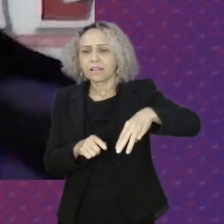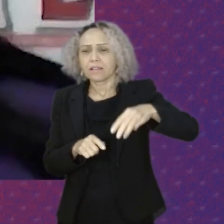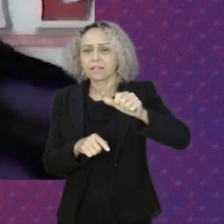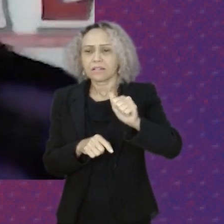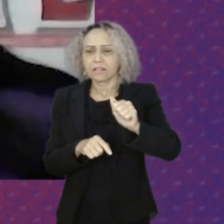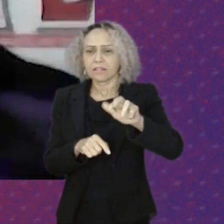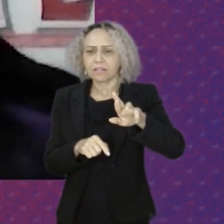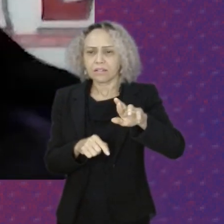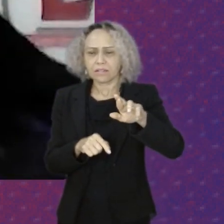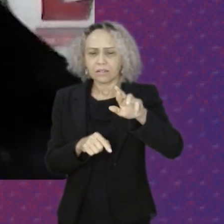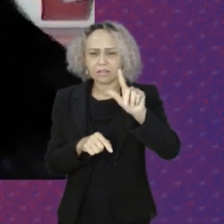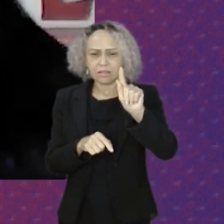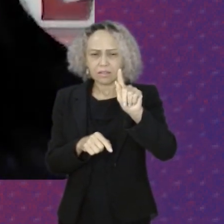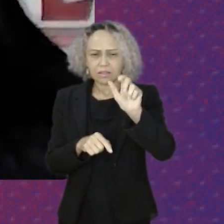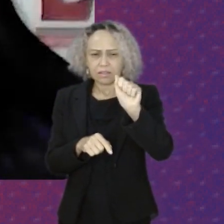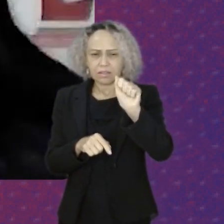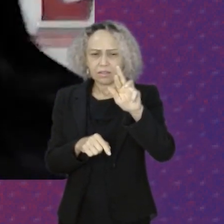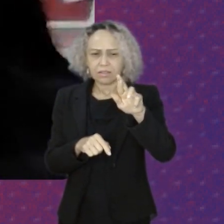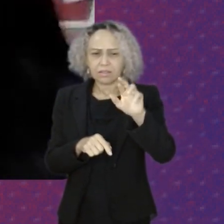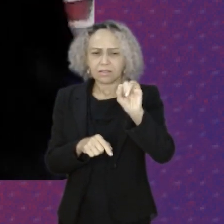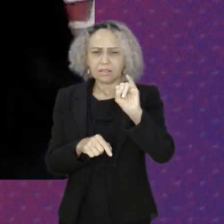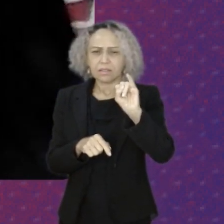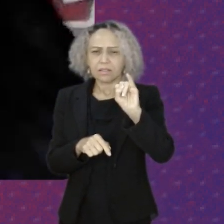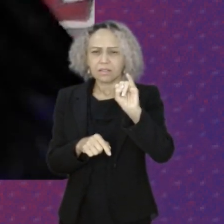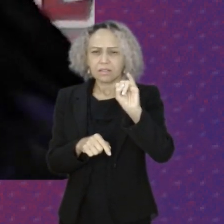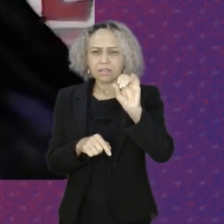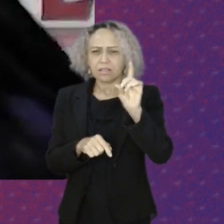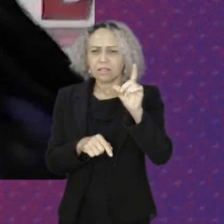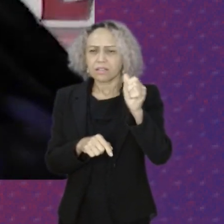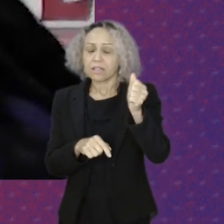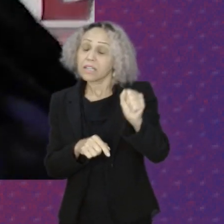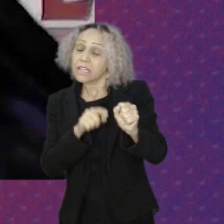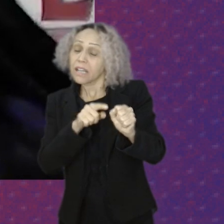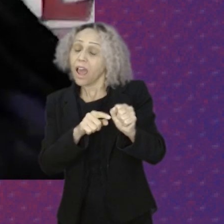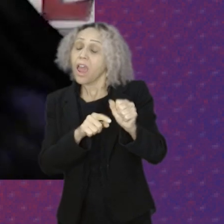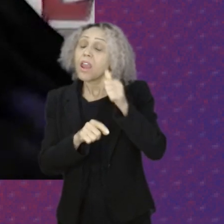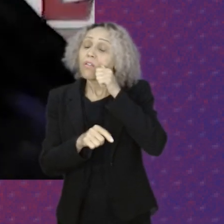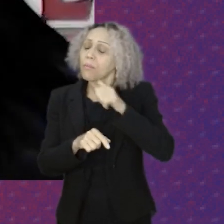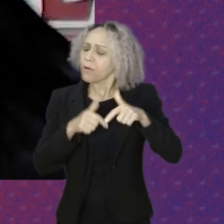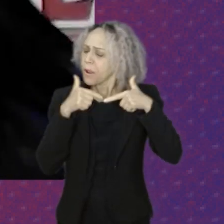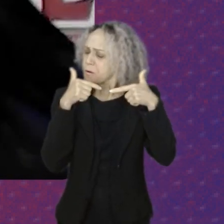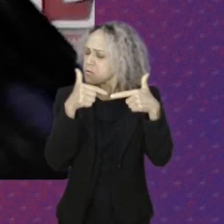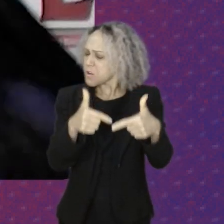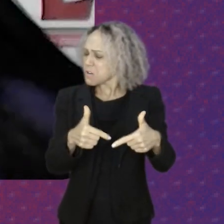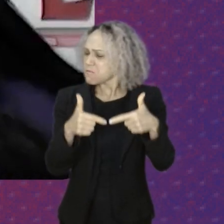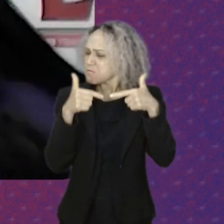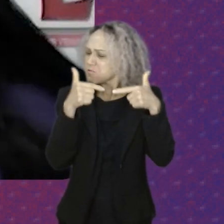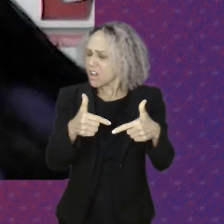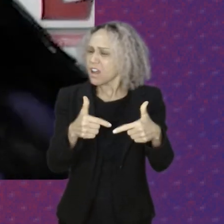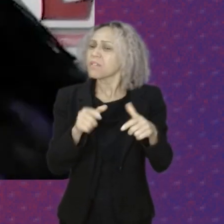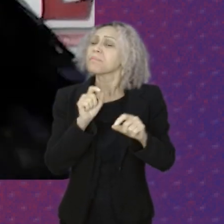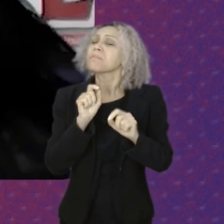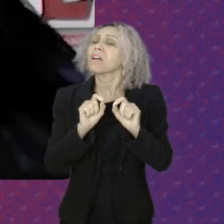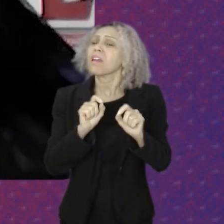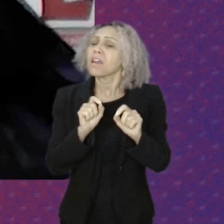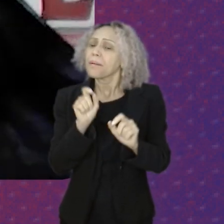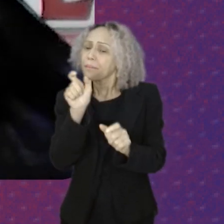né, de 98, como eu dizia, foi quando a gente pôde acessar, né,